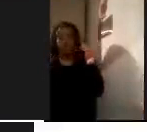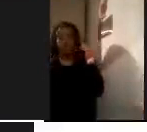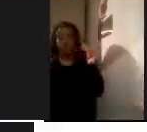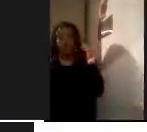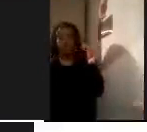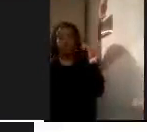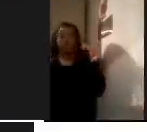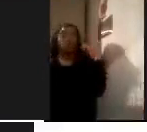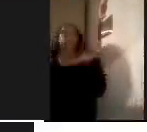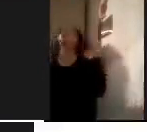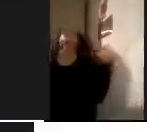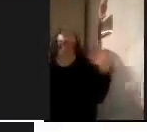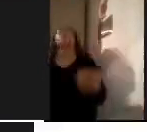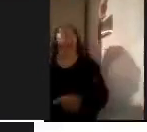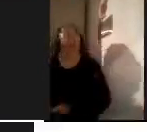então, produza leite?